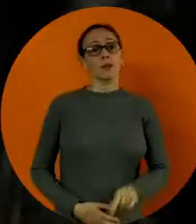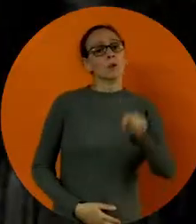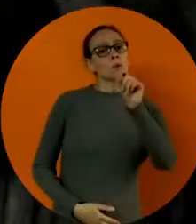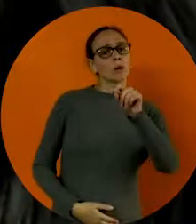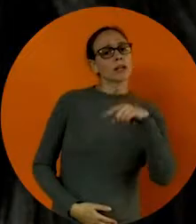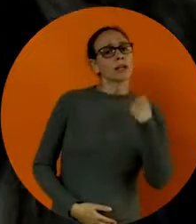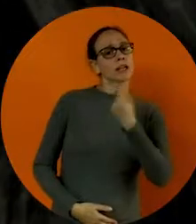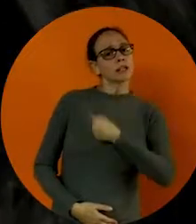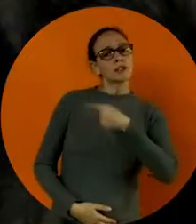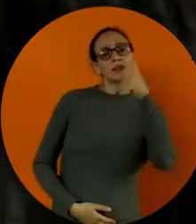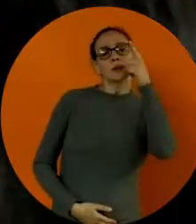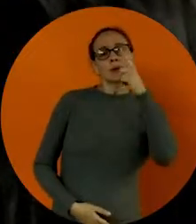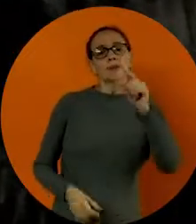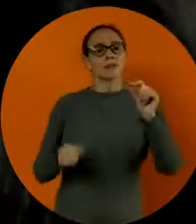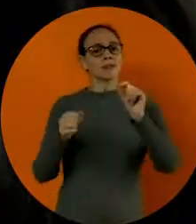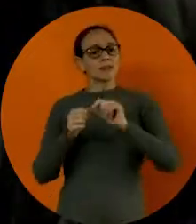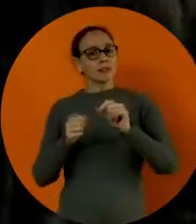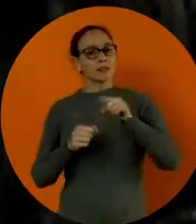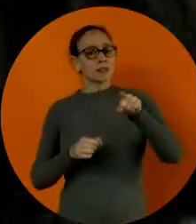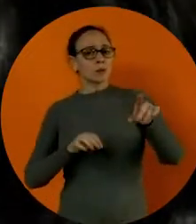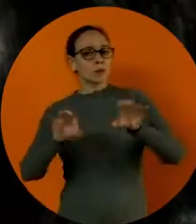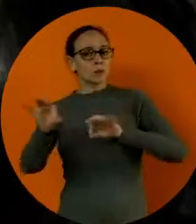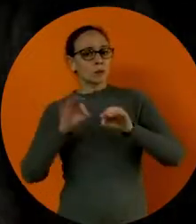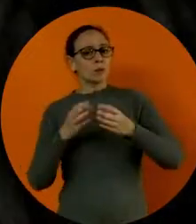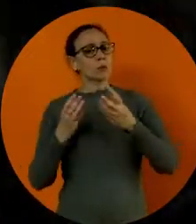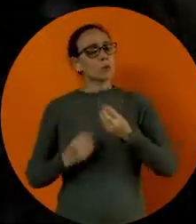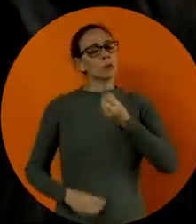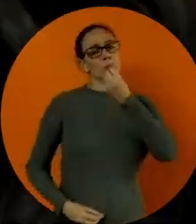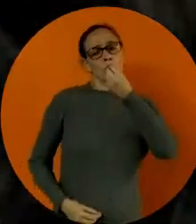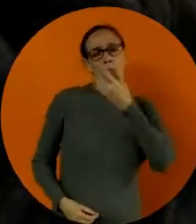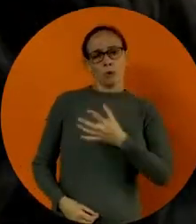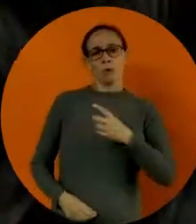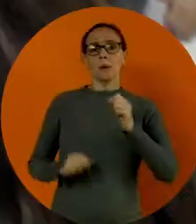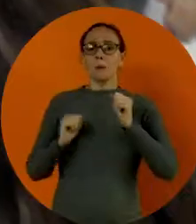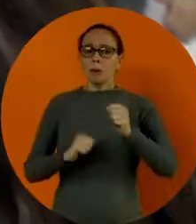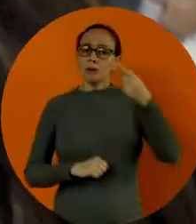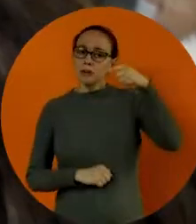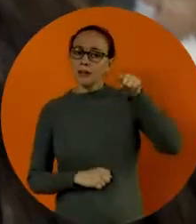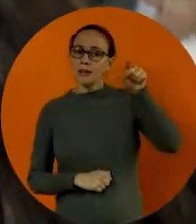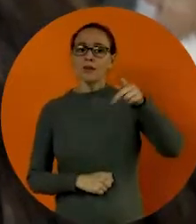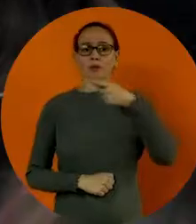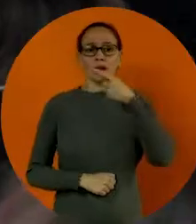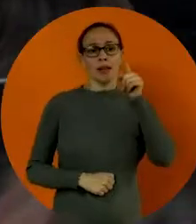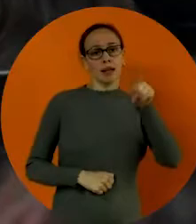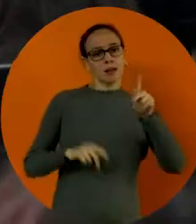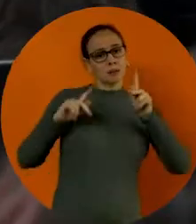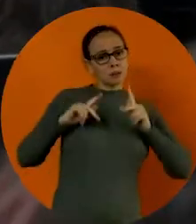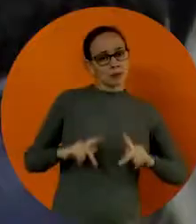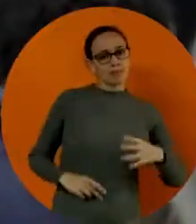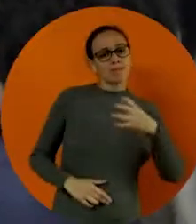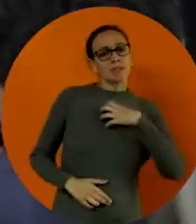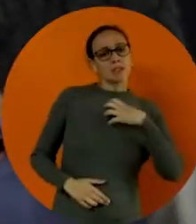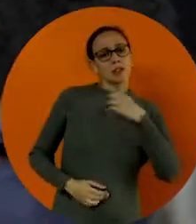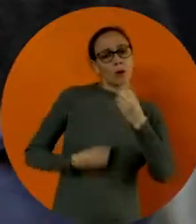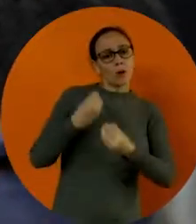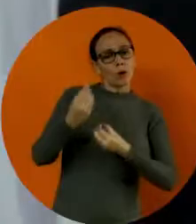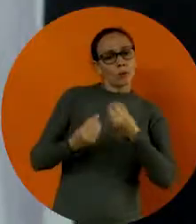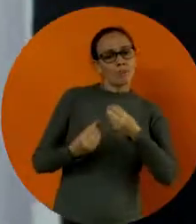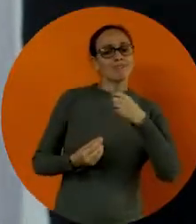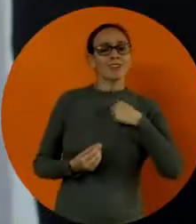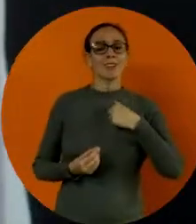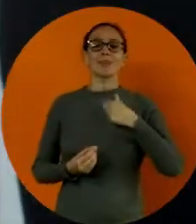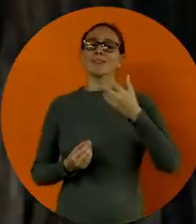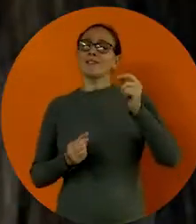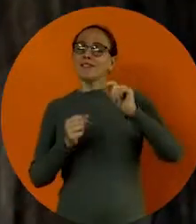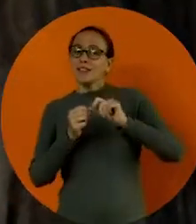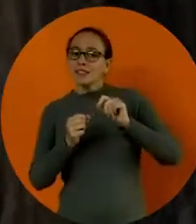O que a gente conseguiu fazer com esse projeto foi muito incrível, sabe? Poder ir lá, fazer, falar com aquelas pessoas, sentir como